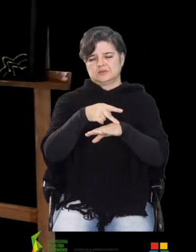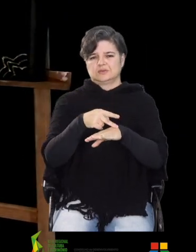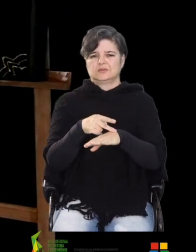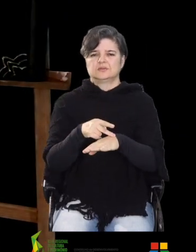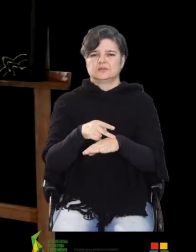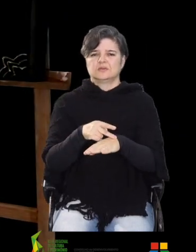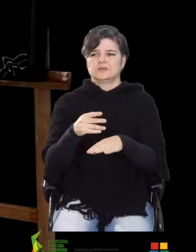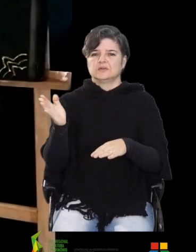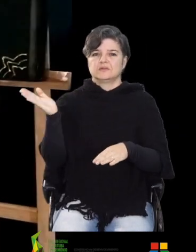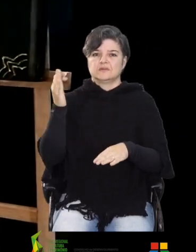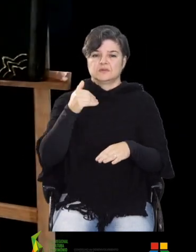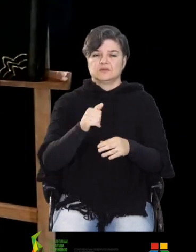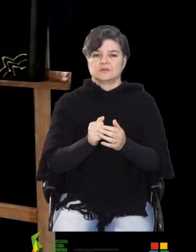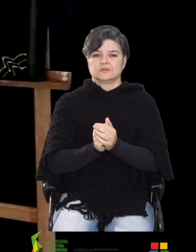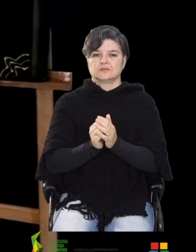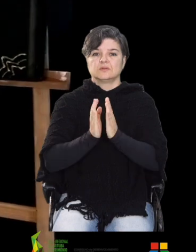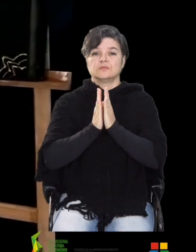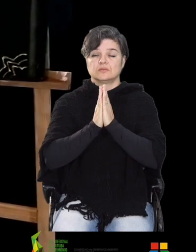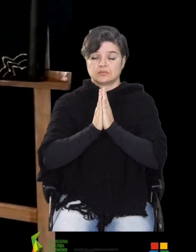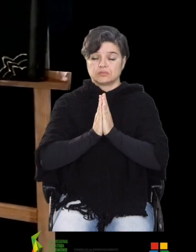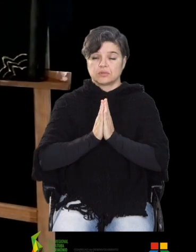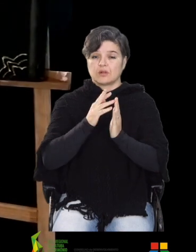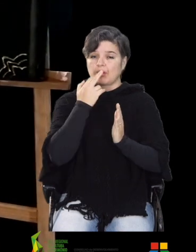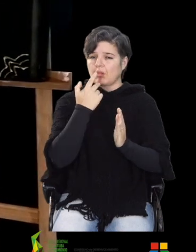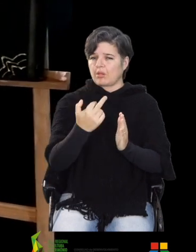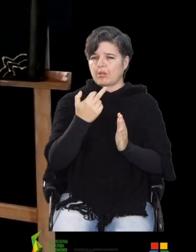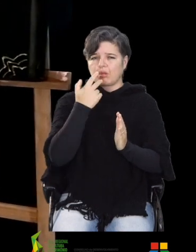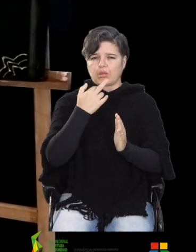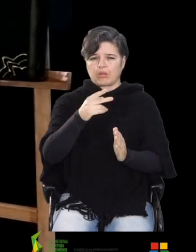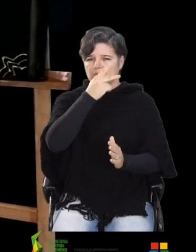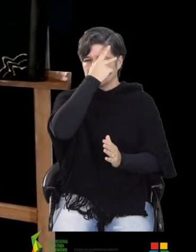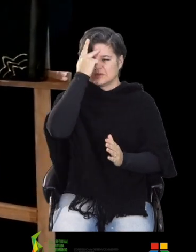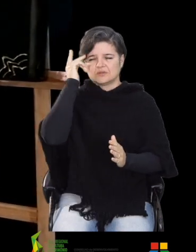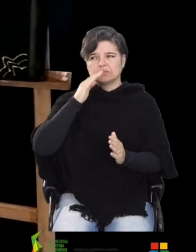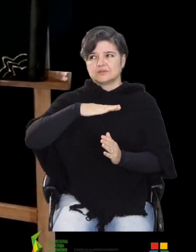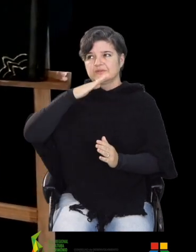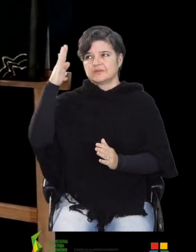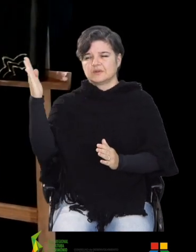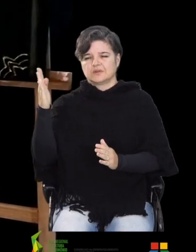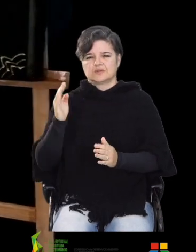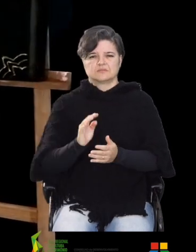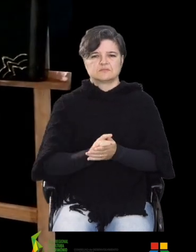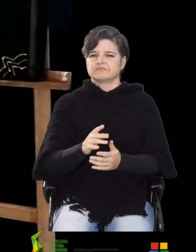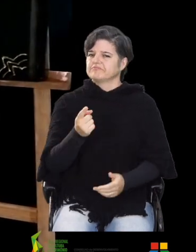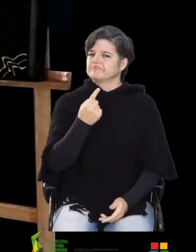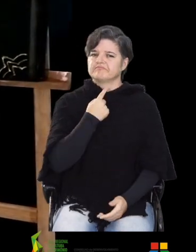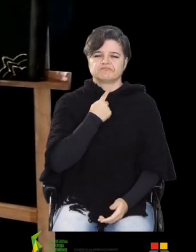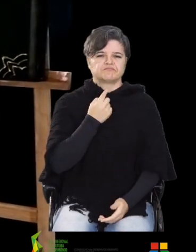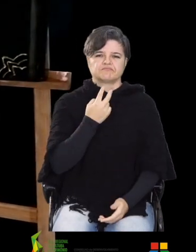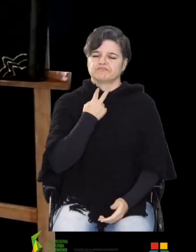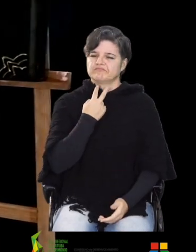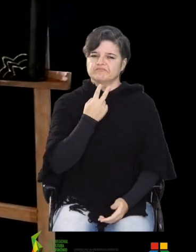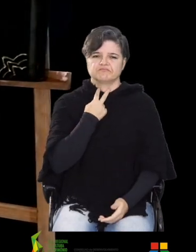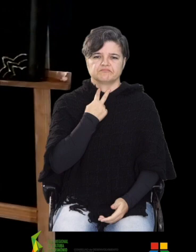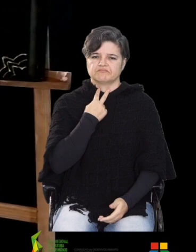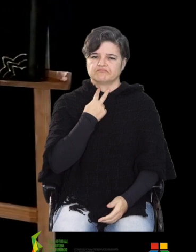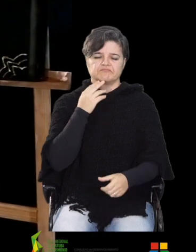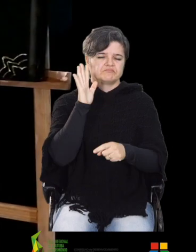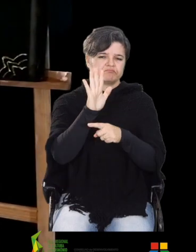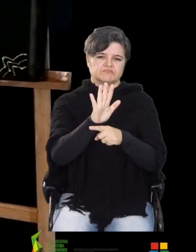usar mas na na na é mas eles